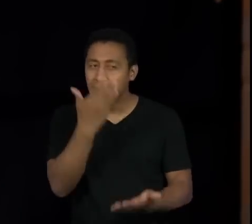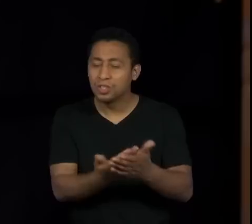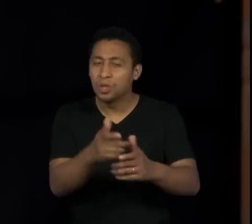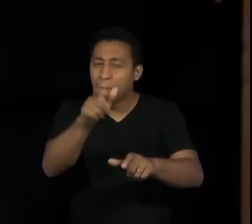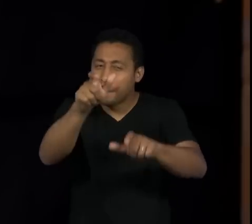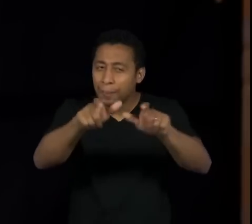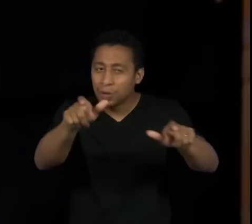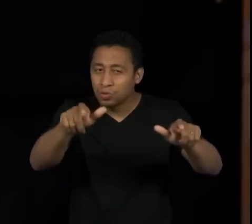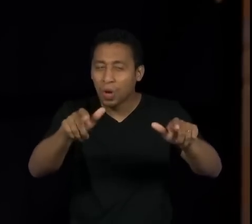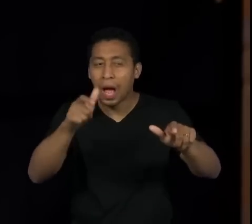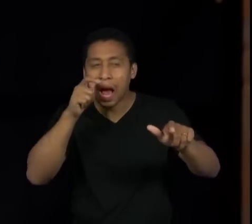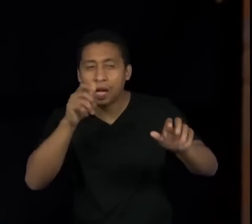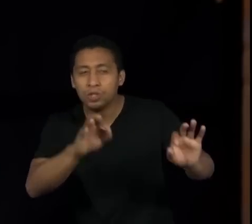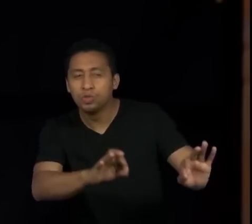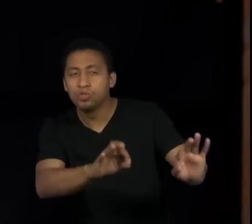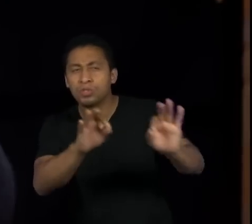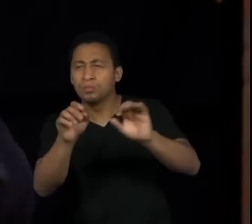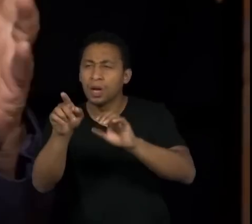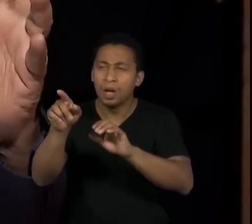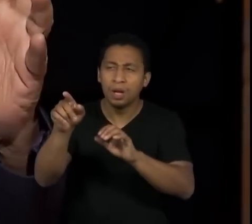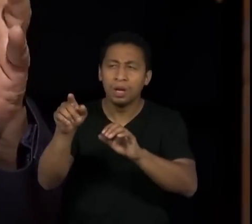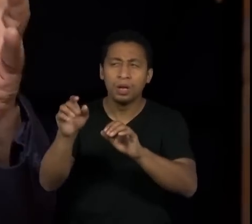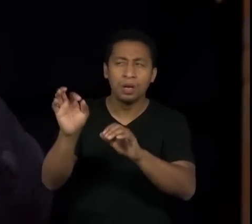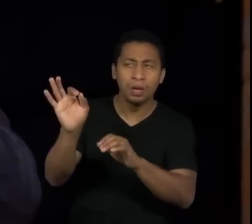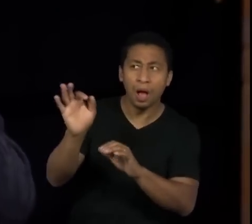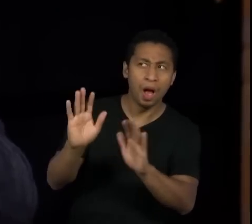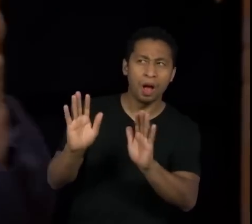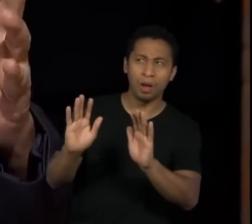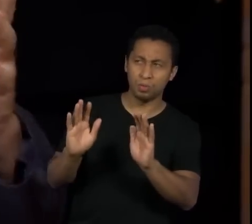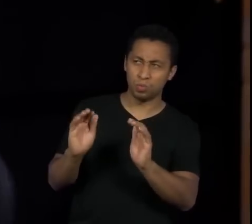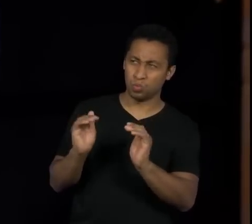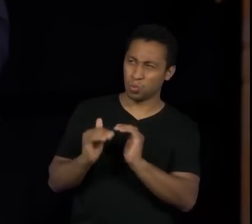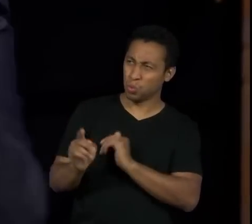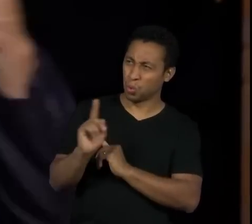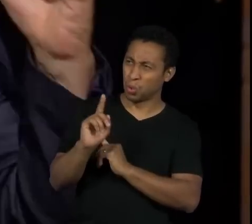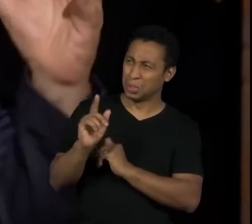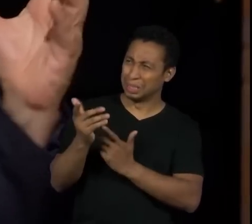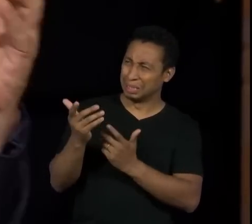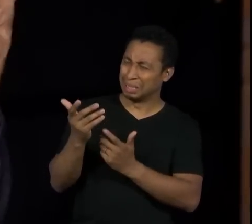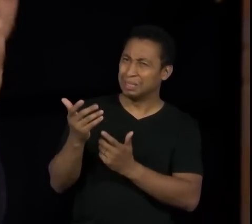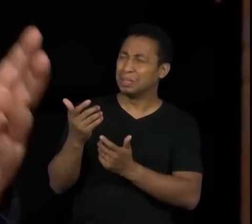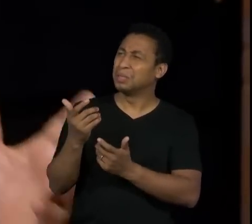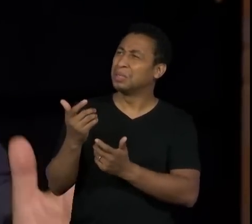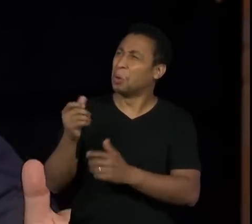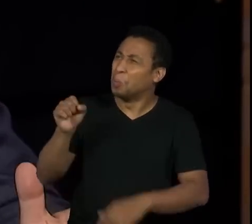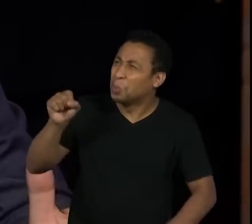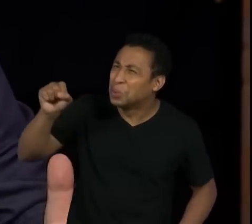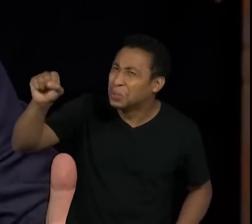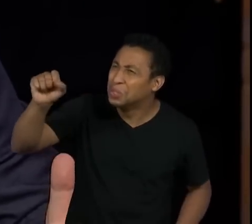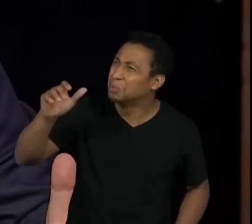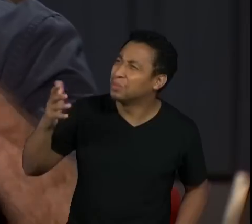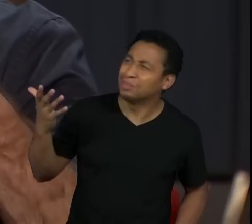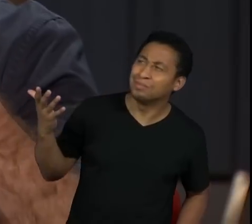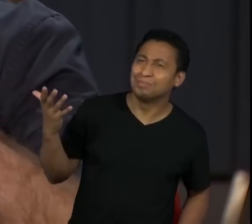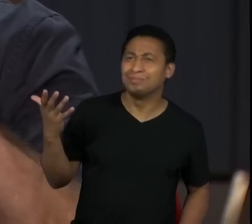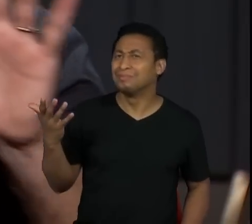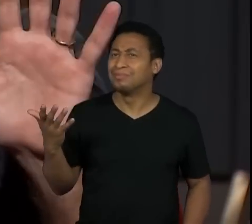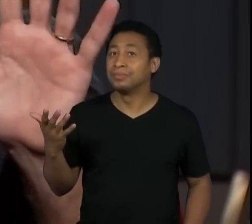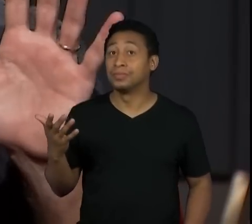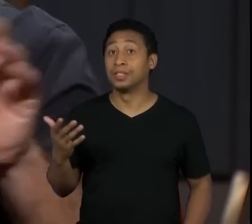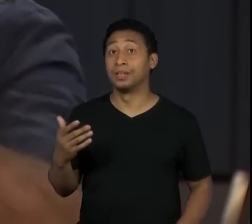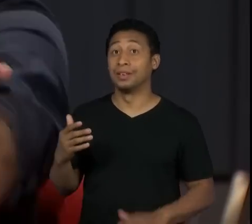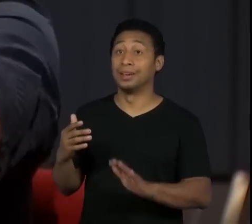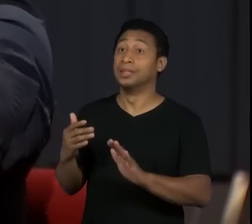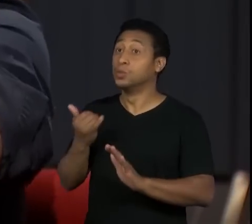peraí, algumas coisas fazem muito sentido, mas peraí, ele quer um comunismo chinês? Não, mas ele é... Né? Não, o comunismo chinês eu não